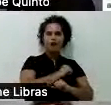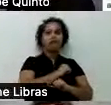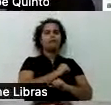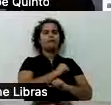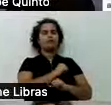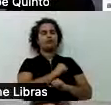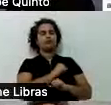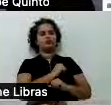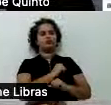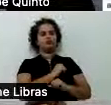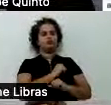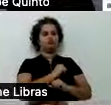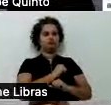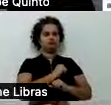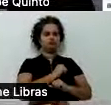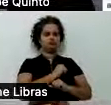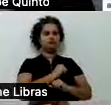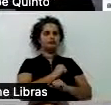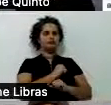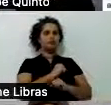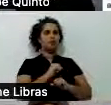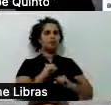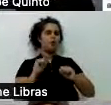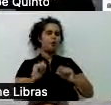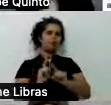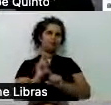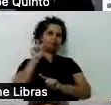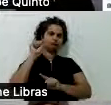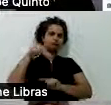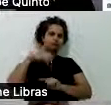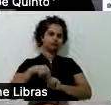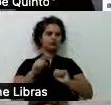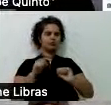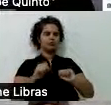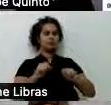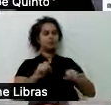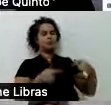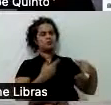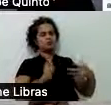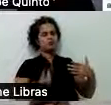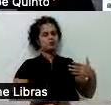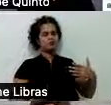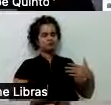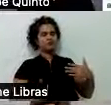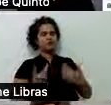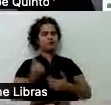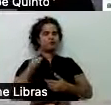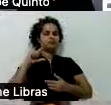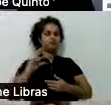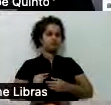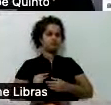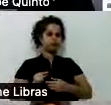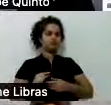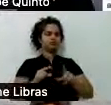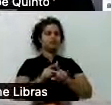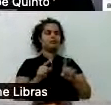ela é escalável, porque ela pode gerar projetos e políticas públicas, ela é de baixo custo e também é descentralizada,